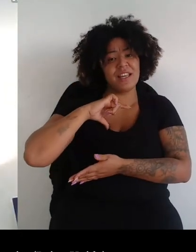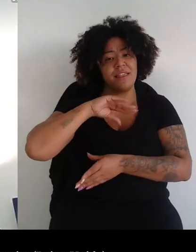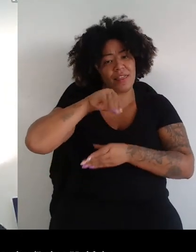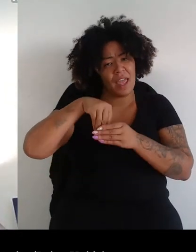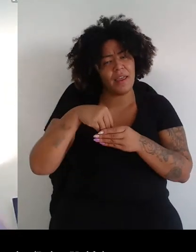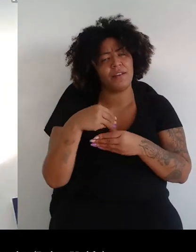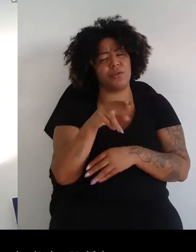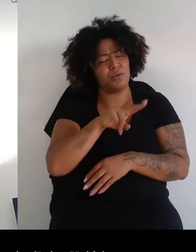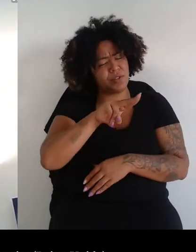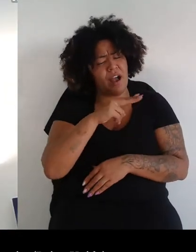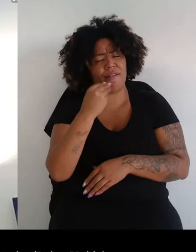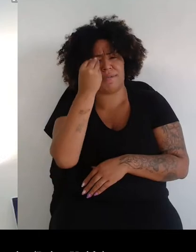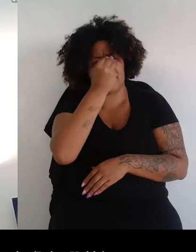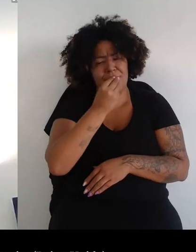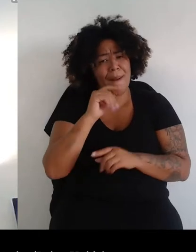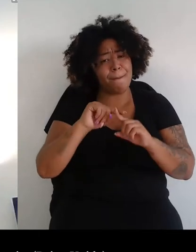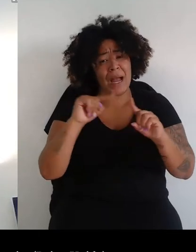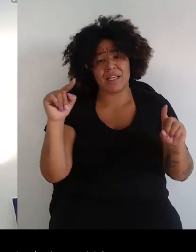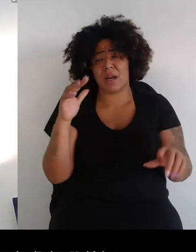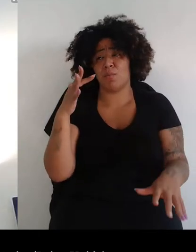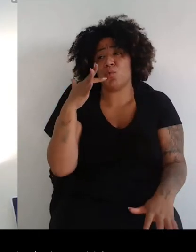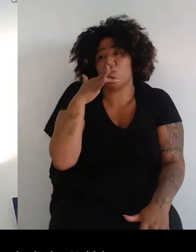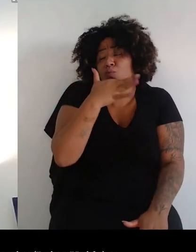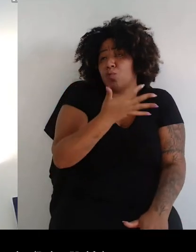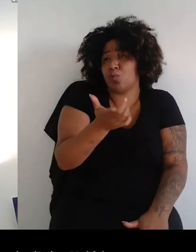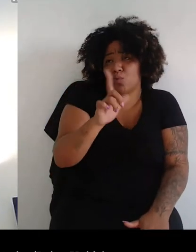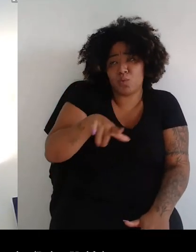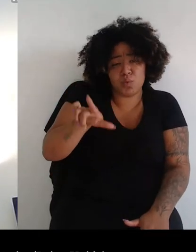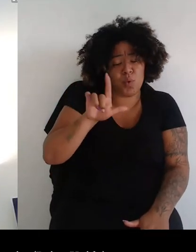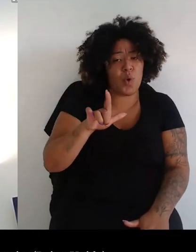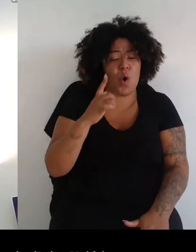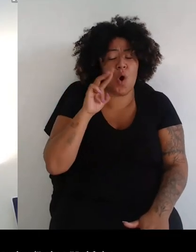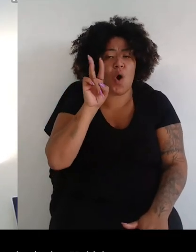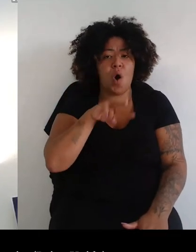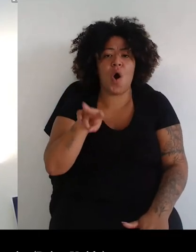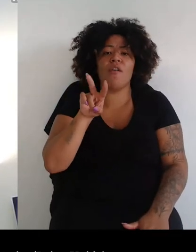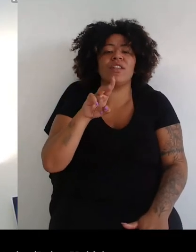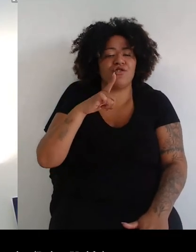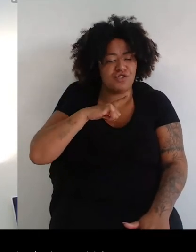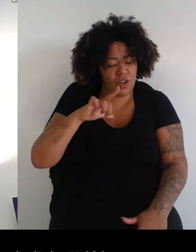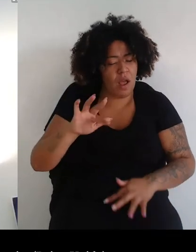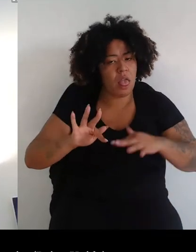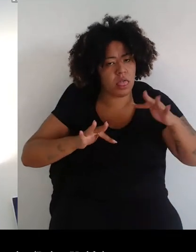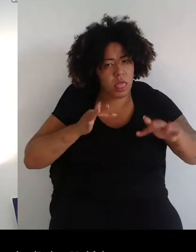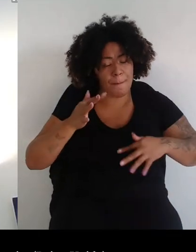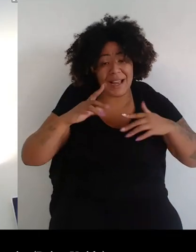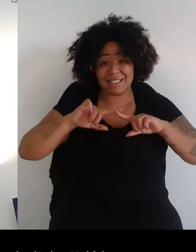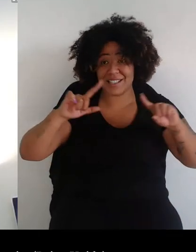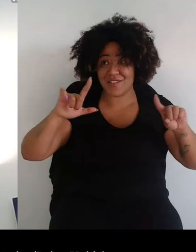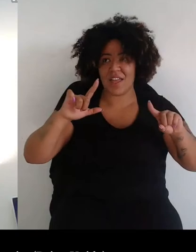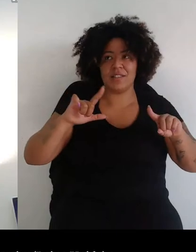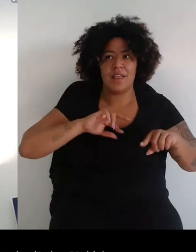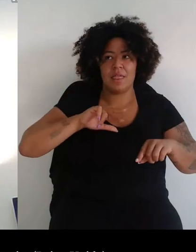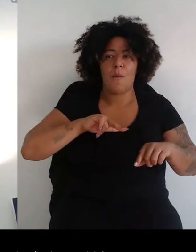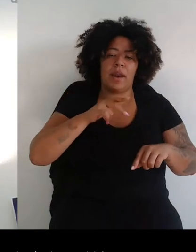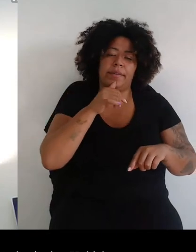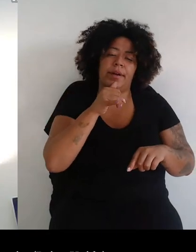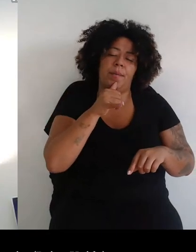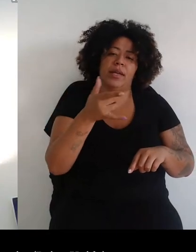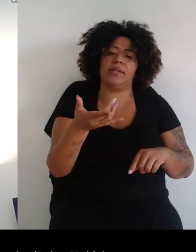muito Óbvio às vezes havia uma feminilidade exacerbada e para mim